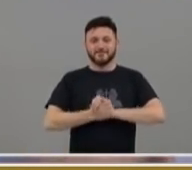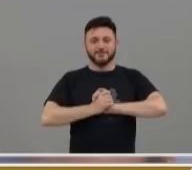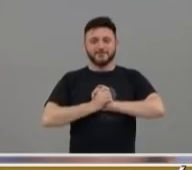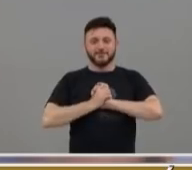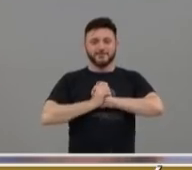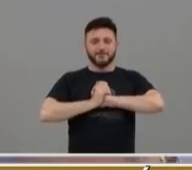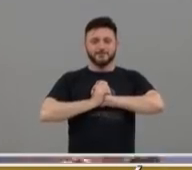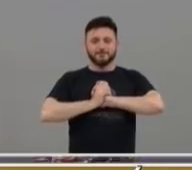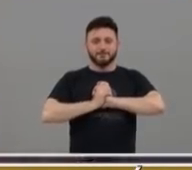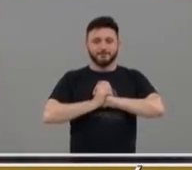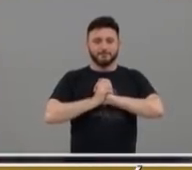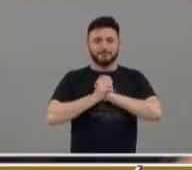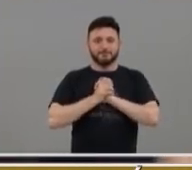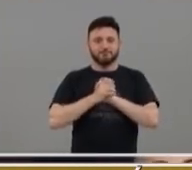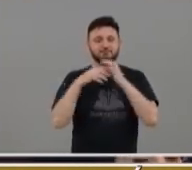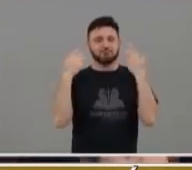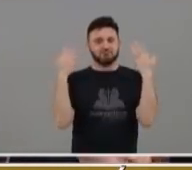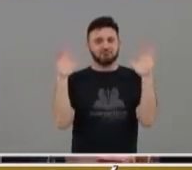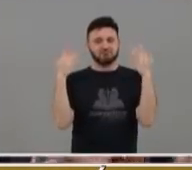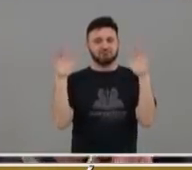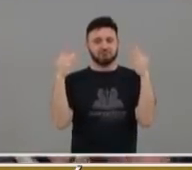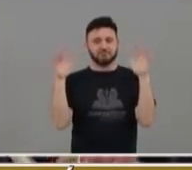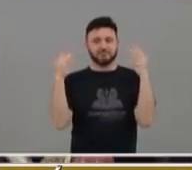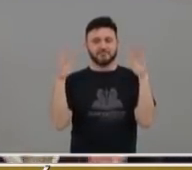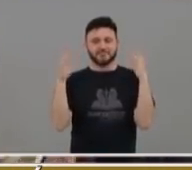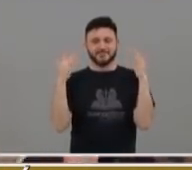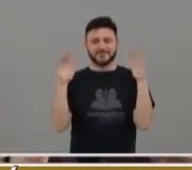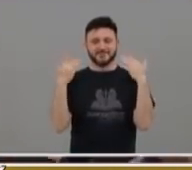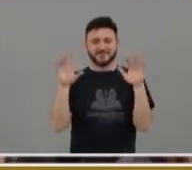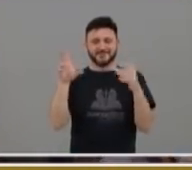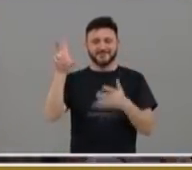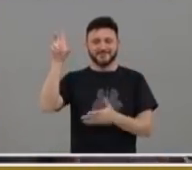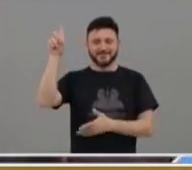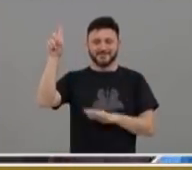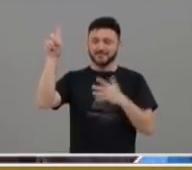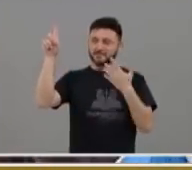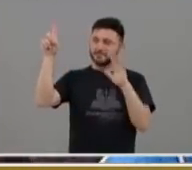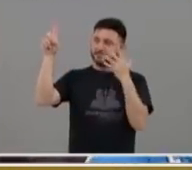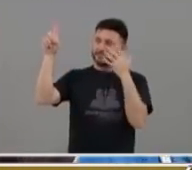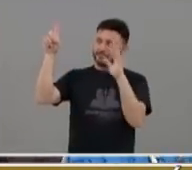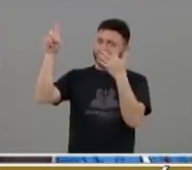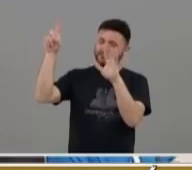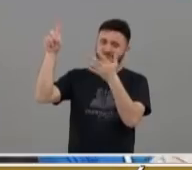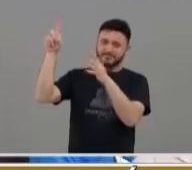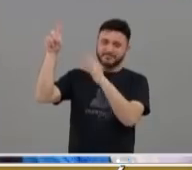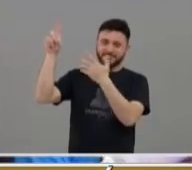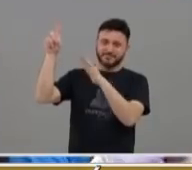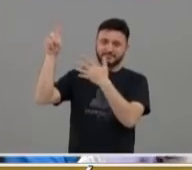vencer. Pode aplaudir o nosso Deus.